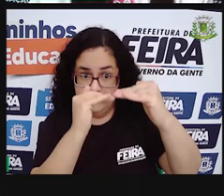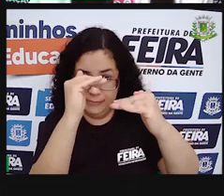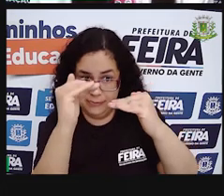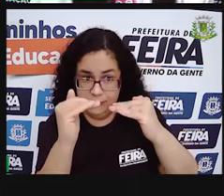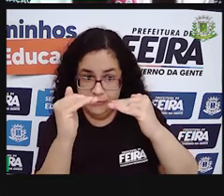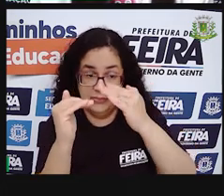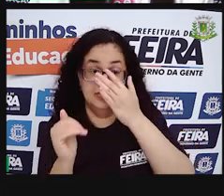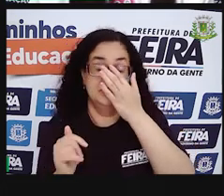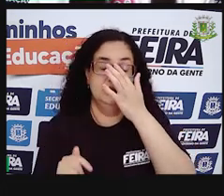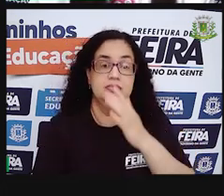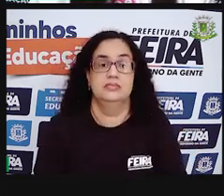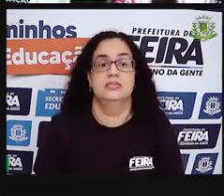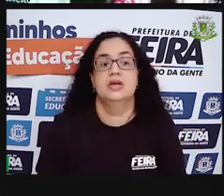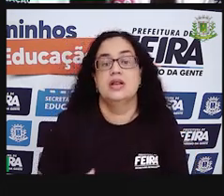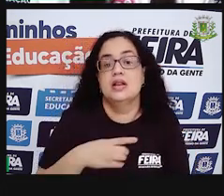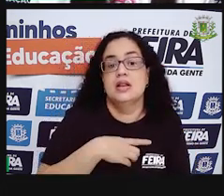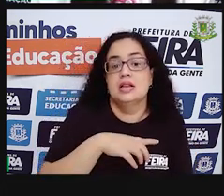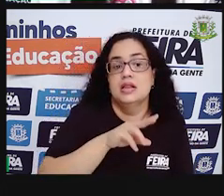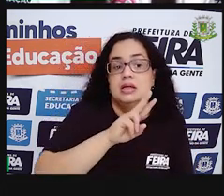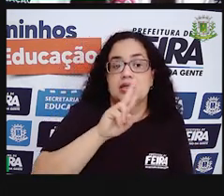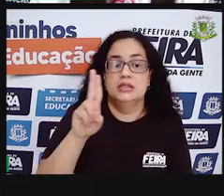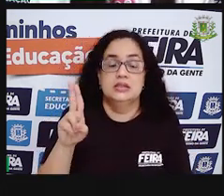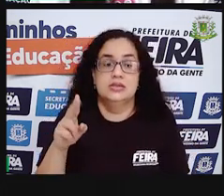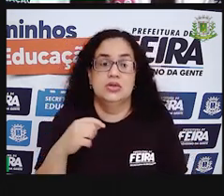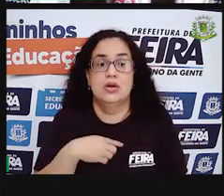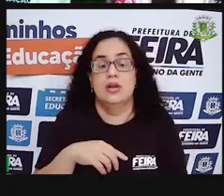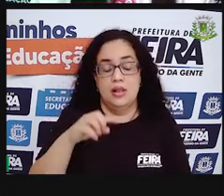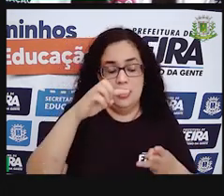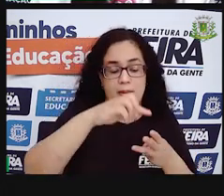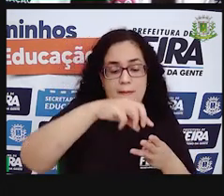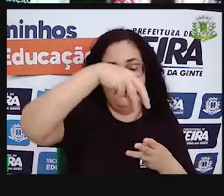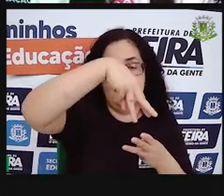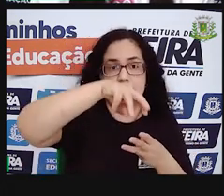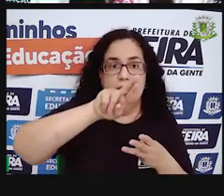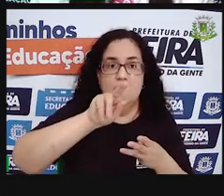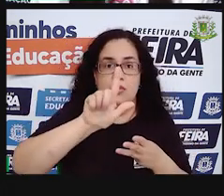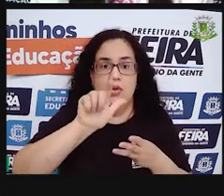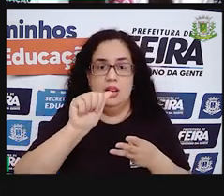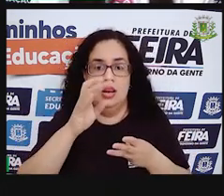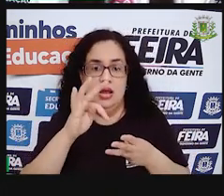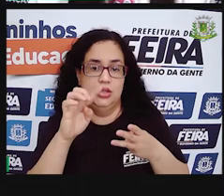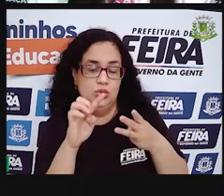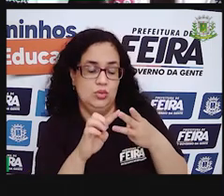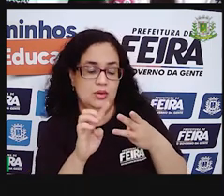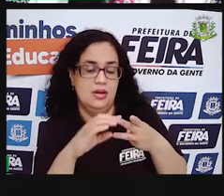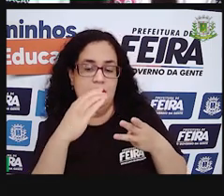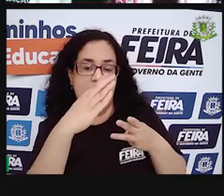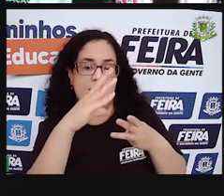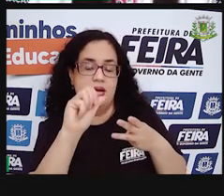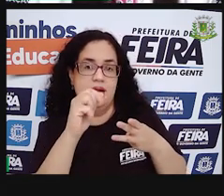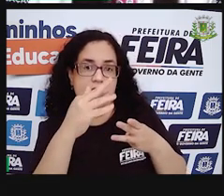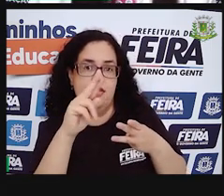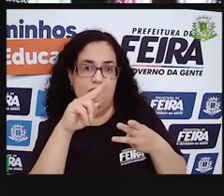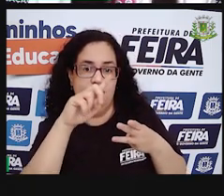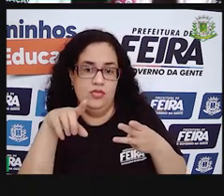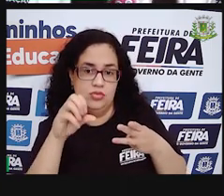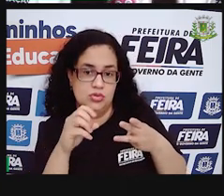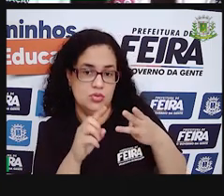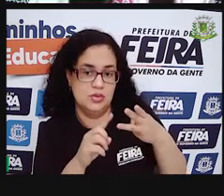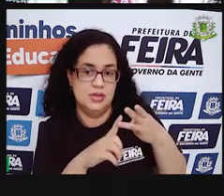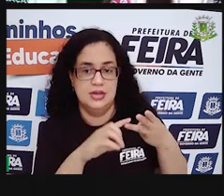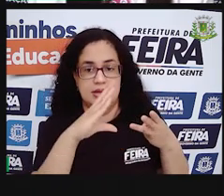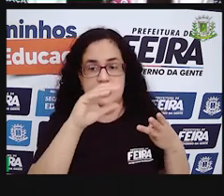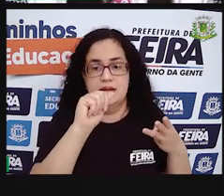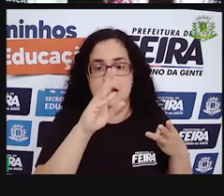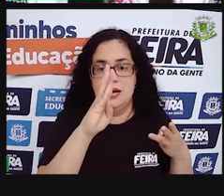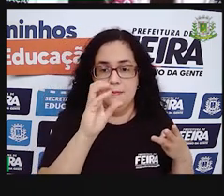etnias se misturaram, aparecem definições como mulato, como cafuso e como caboclo, né?